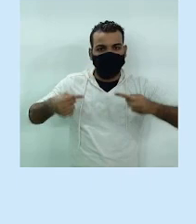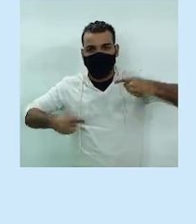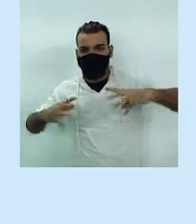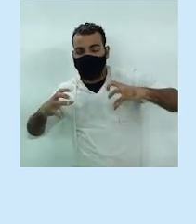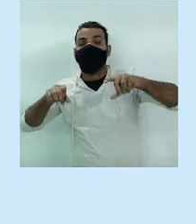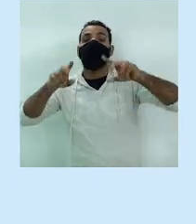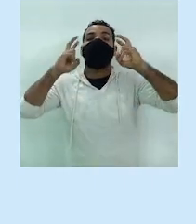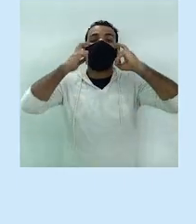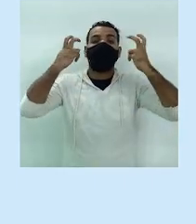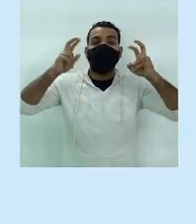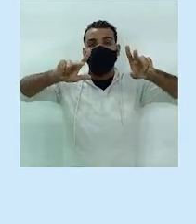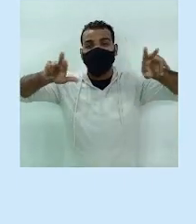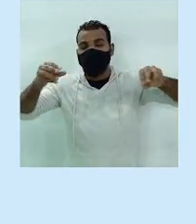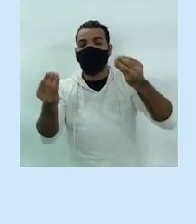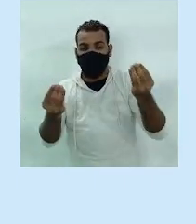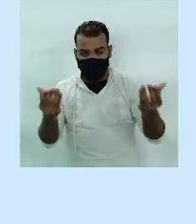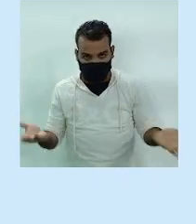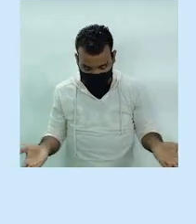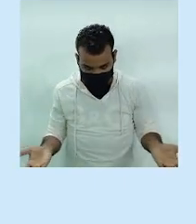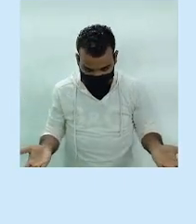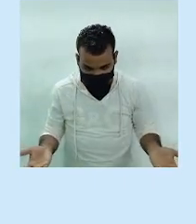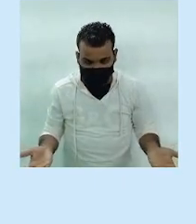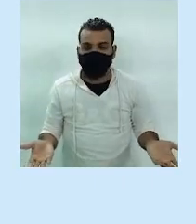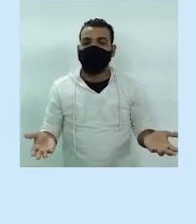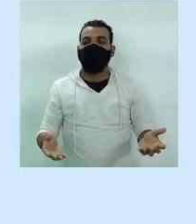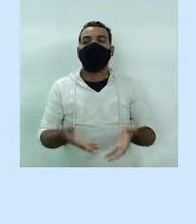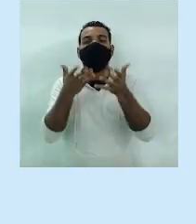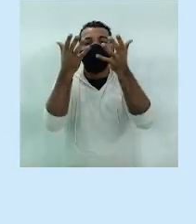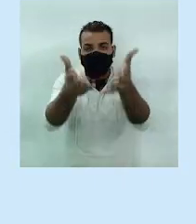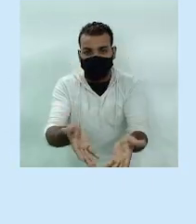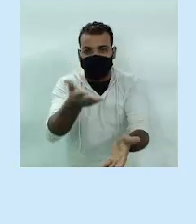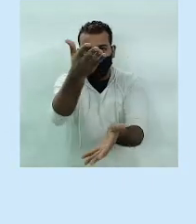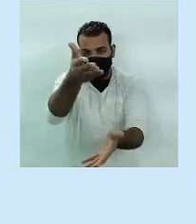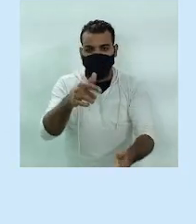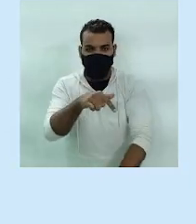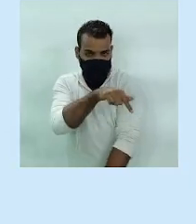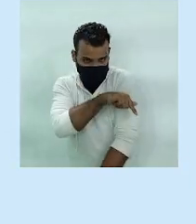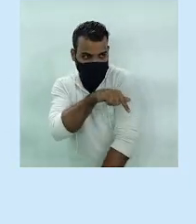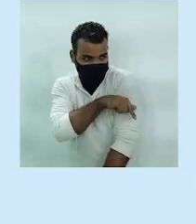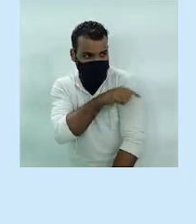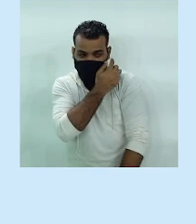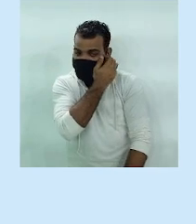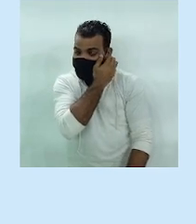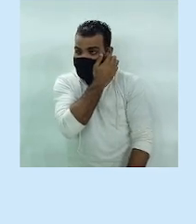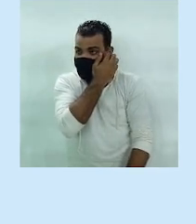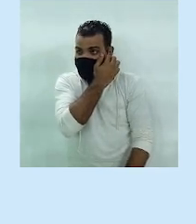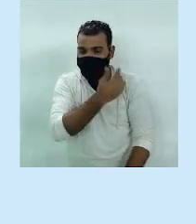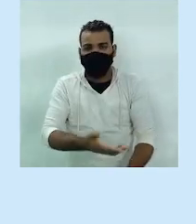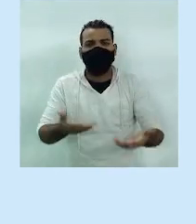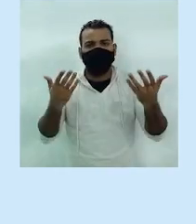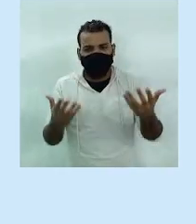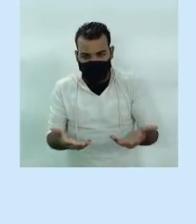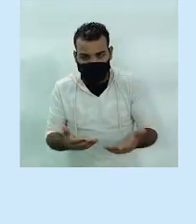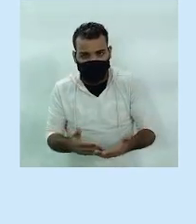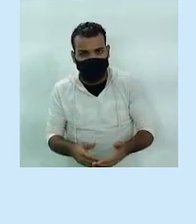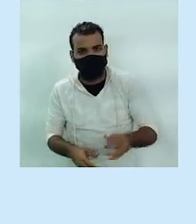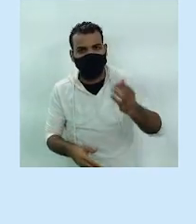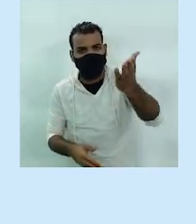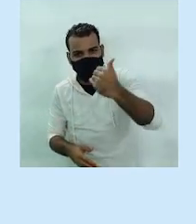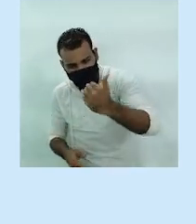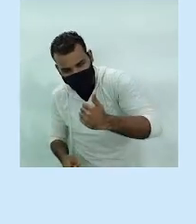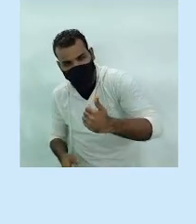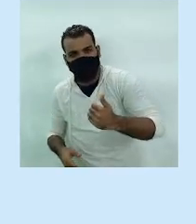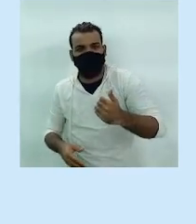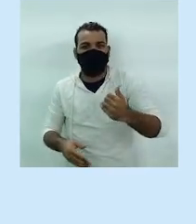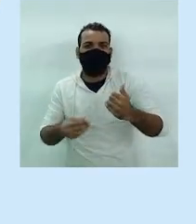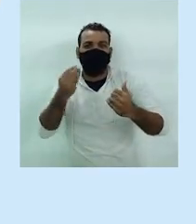culturais da formação do novo mundo. Então, vocês do 7º ano estão convidados a